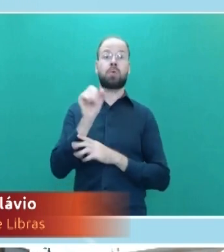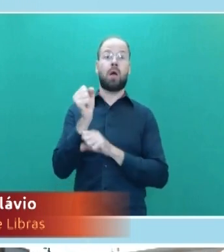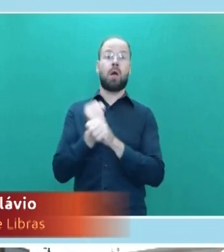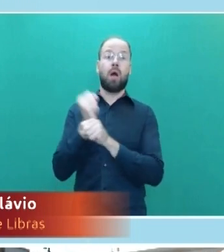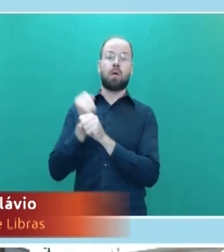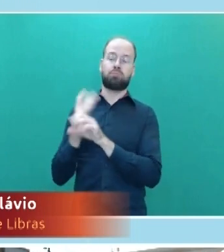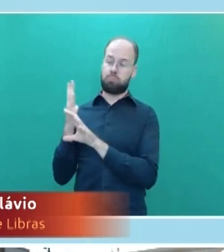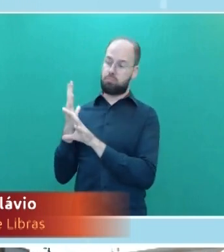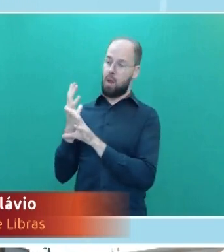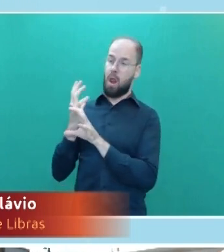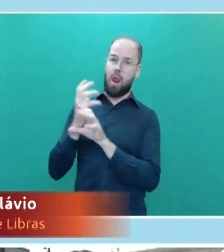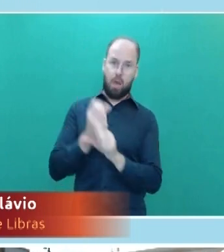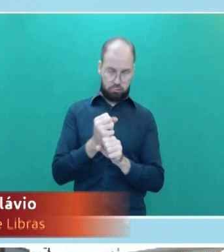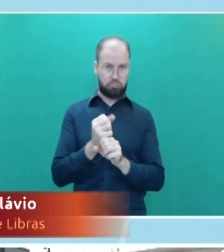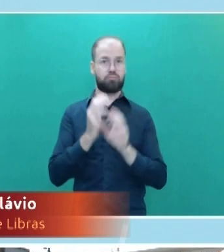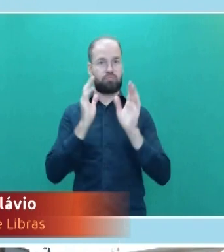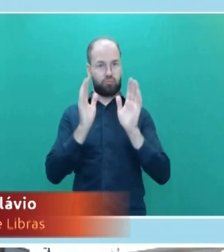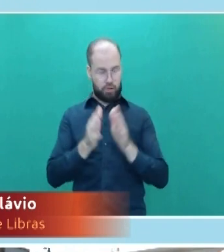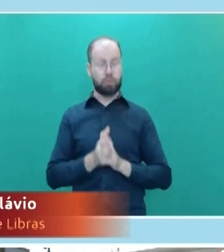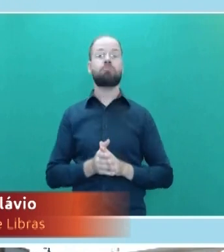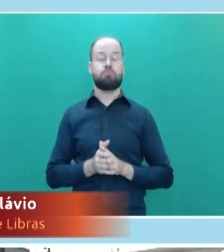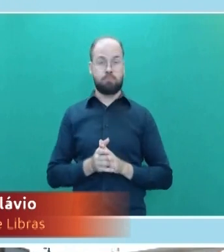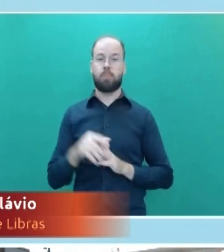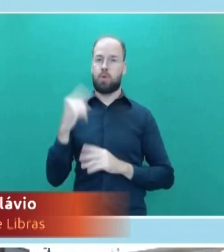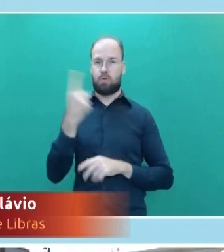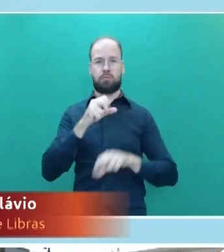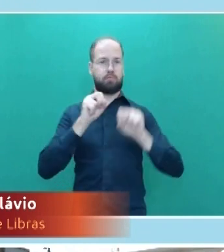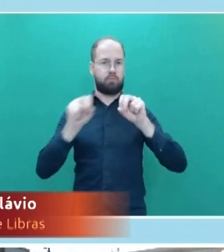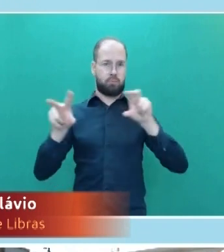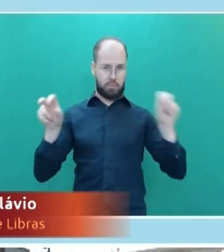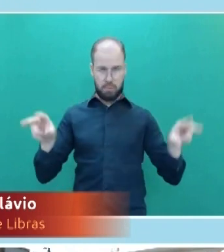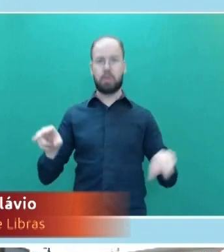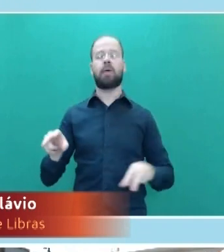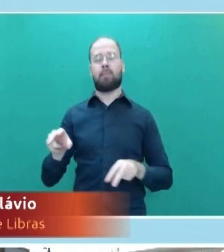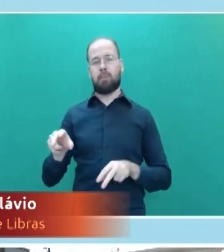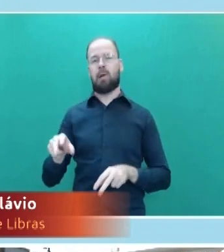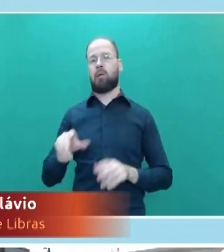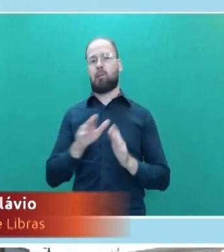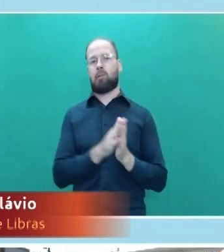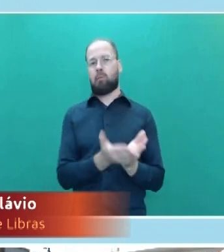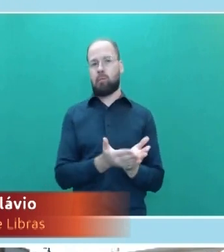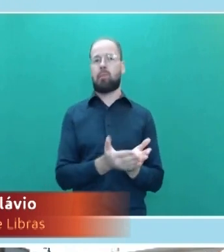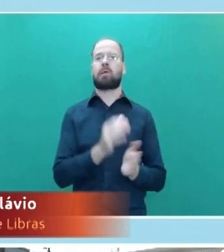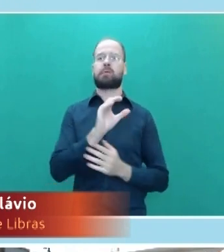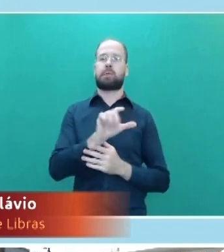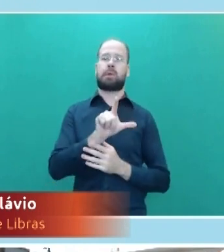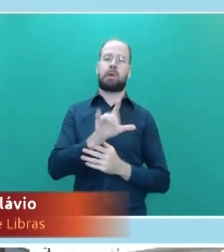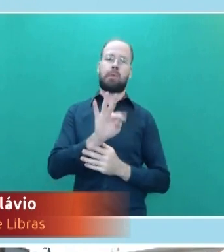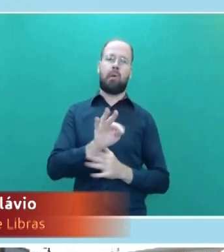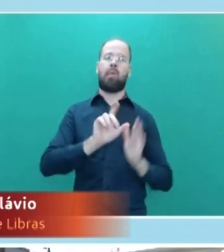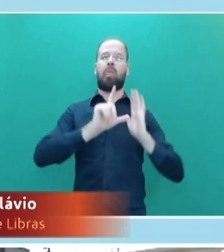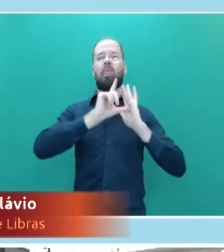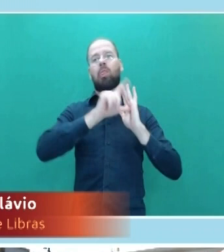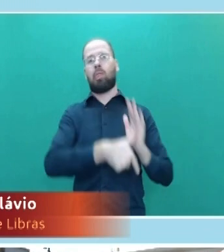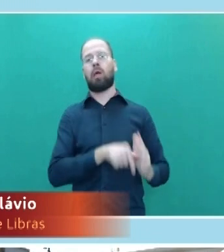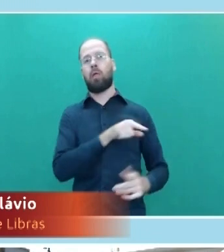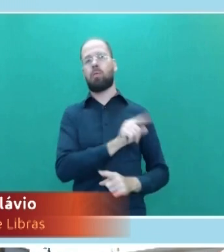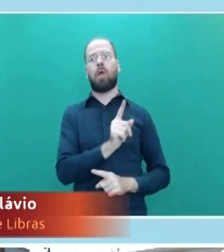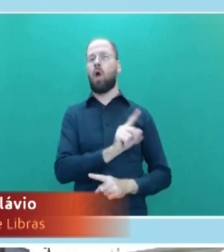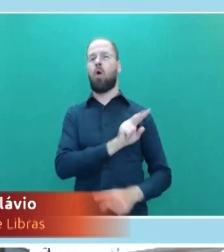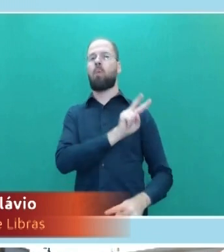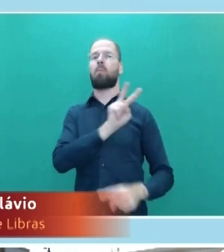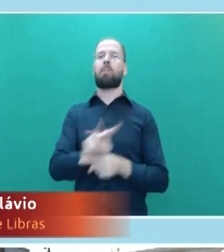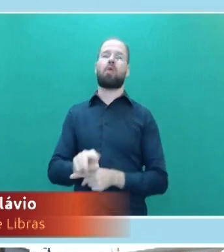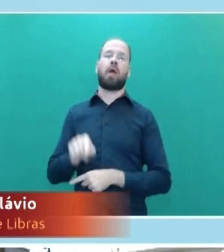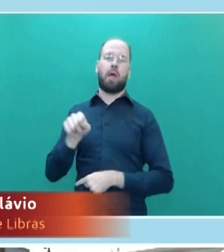CLT, e já vimos muitos discursos, né, de que a CLT é atrasada, não protege tanto o trabalhador, uma coisa da década